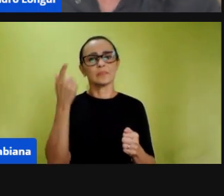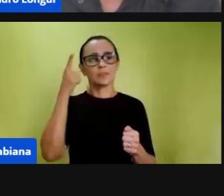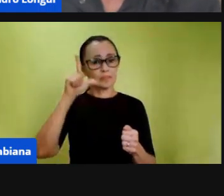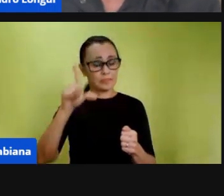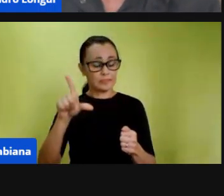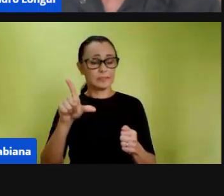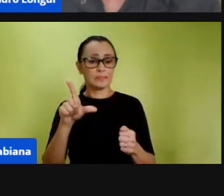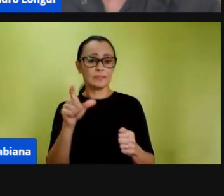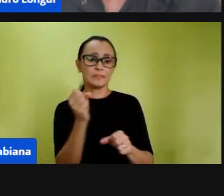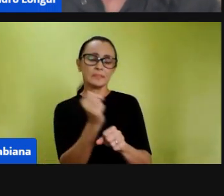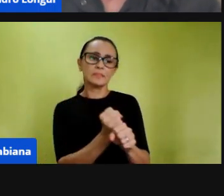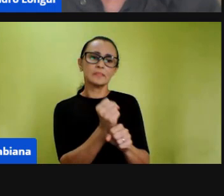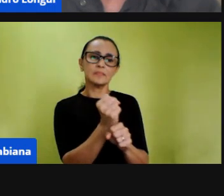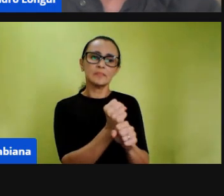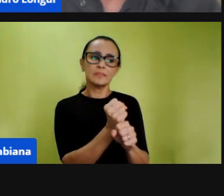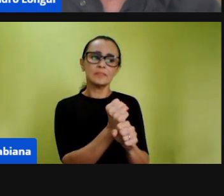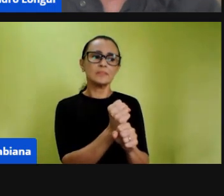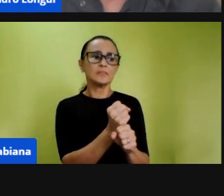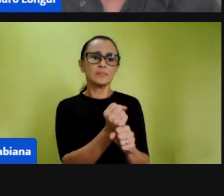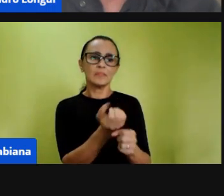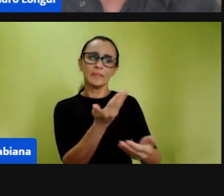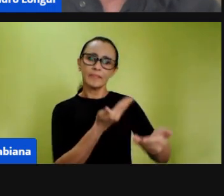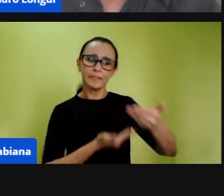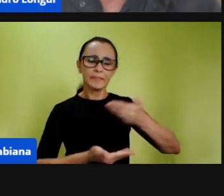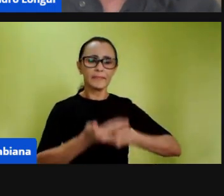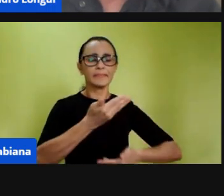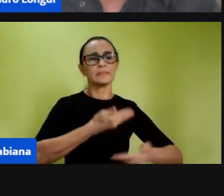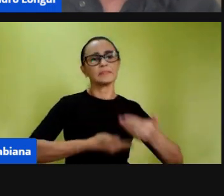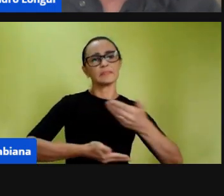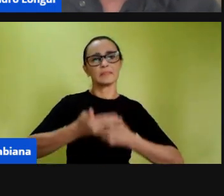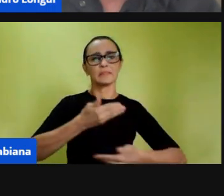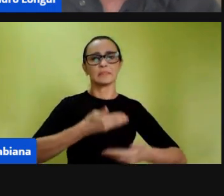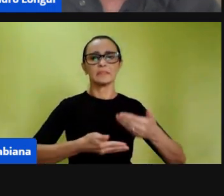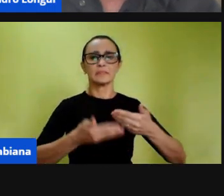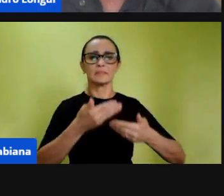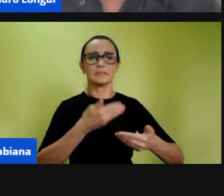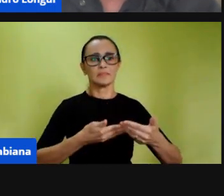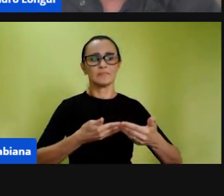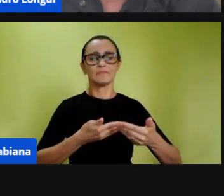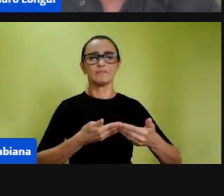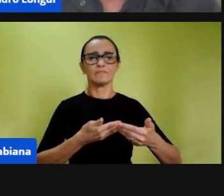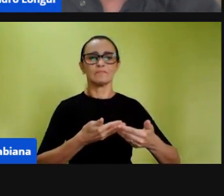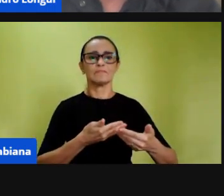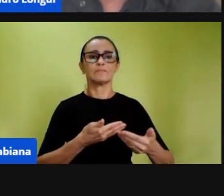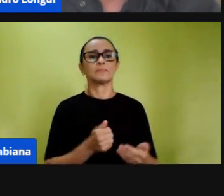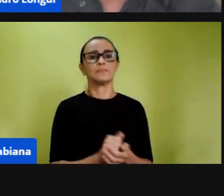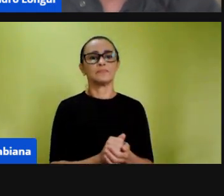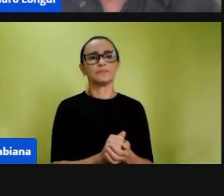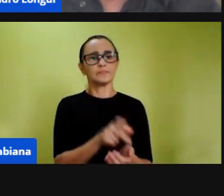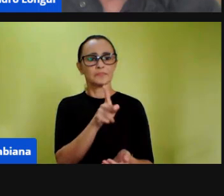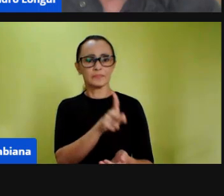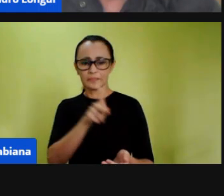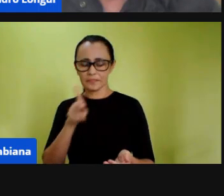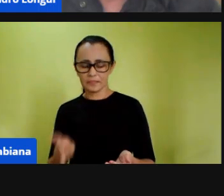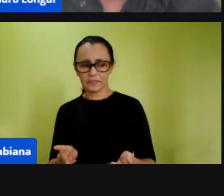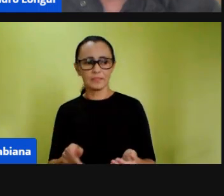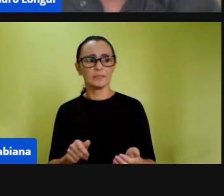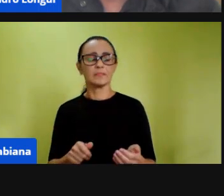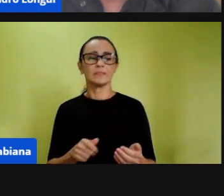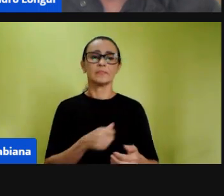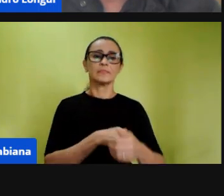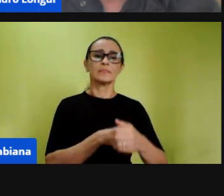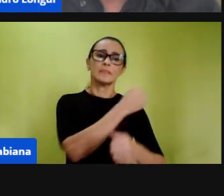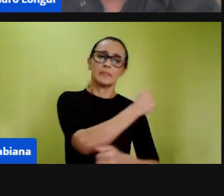ano interação. Né? Eu precisava arrumar uma forma de interagir também, né? Que a gente tem conseguido fazer isso.